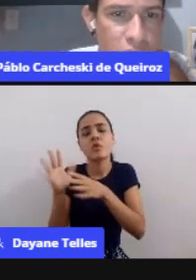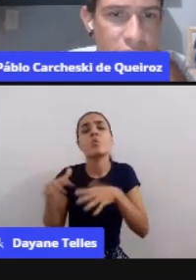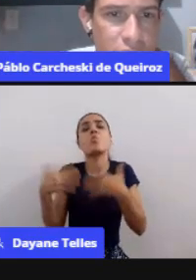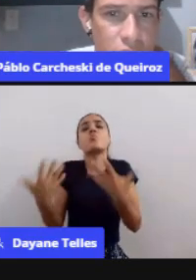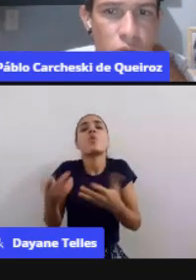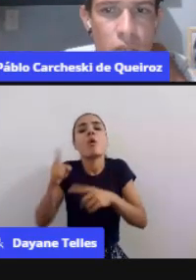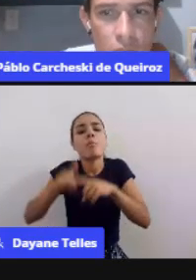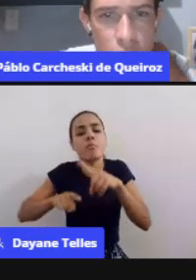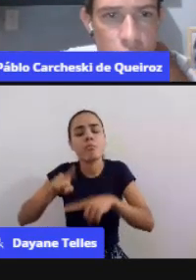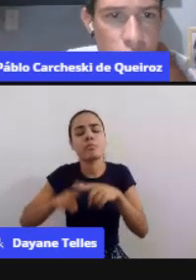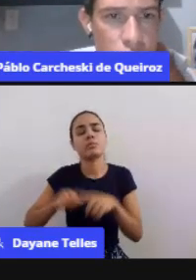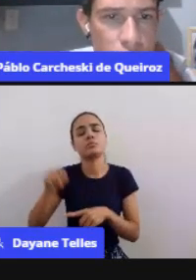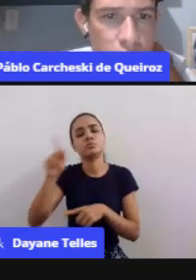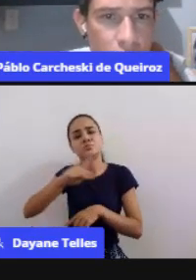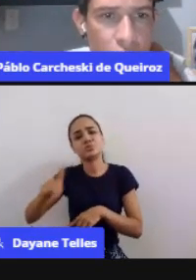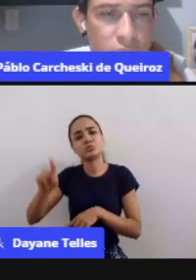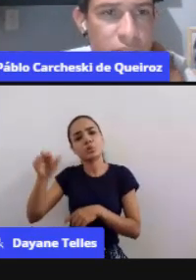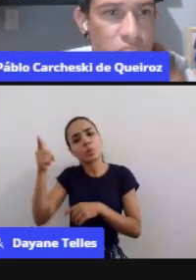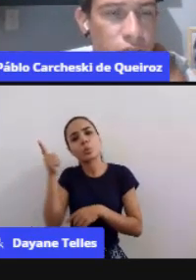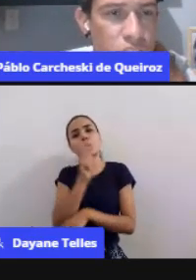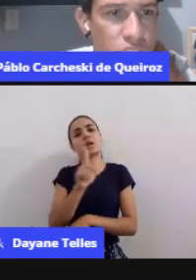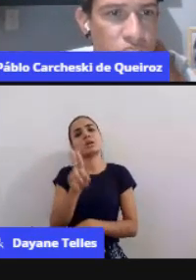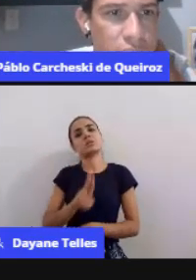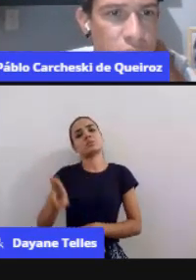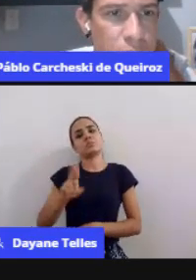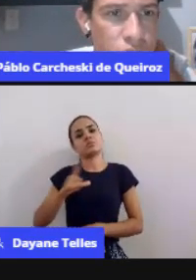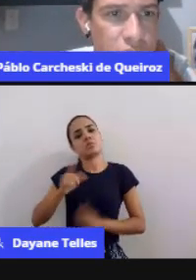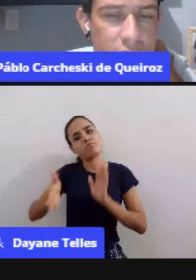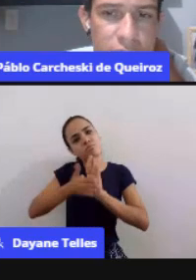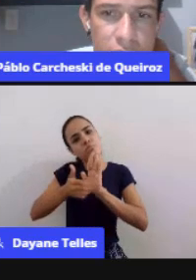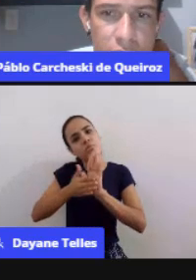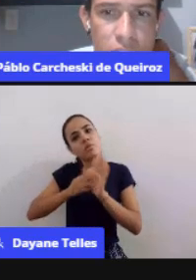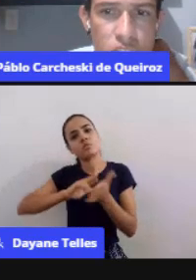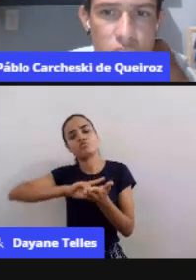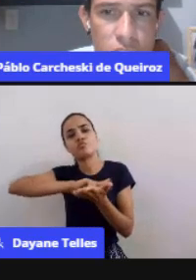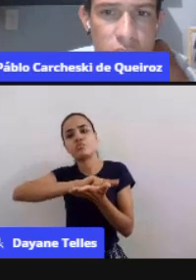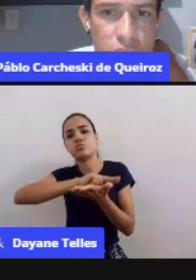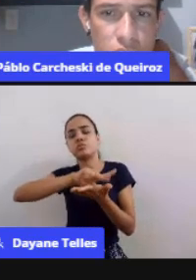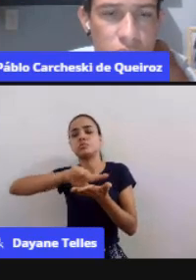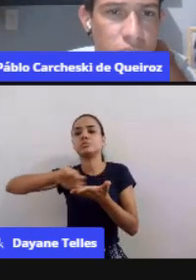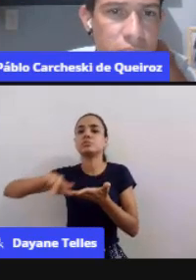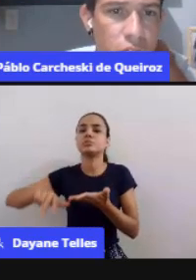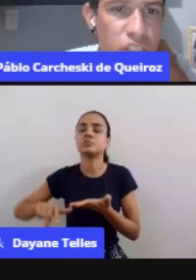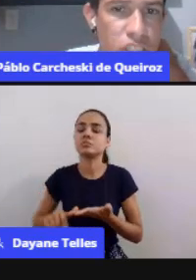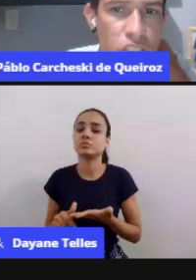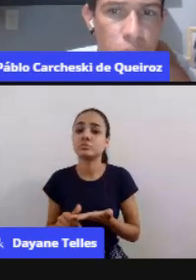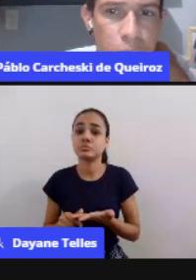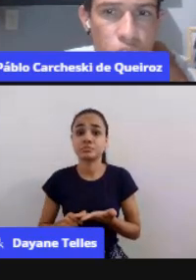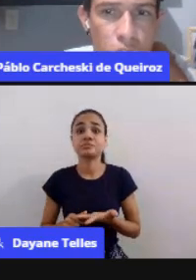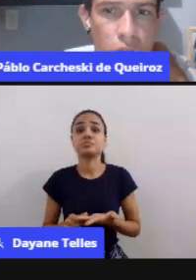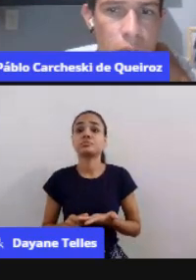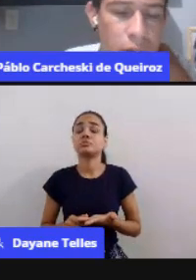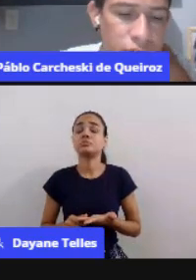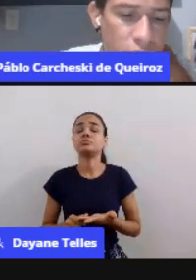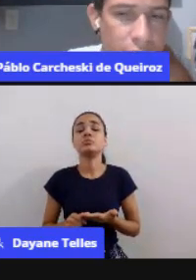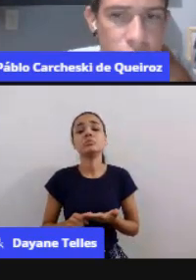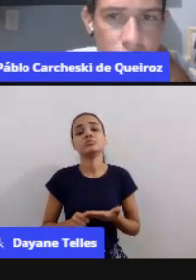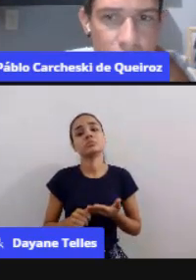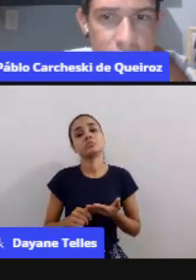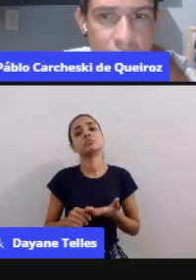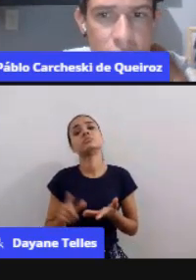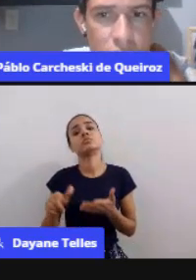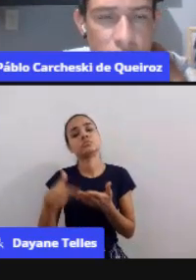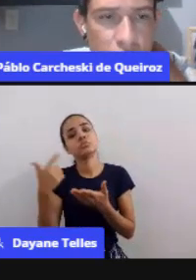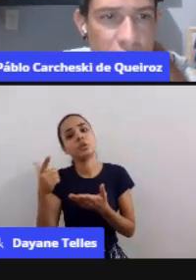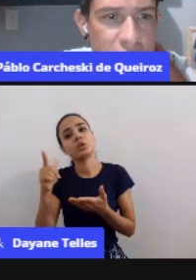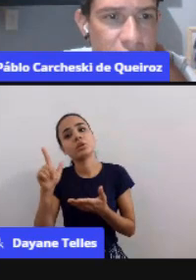várias propostas, então, logo em seguida eu vou deixar a indicação para vocês, né, disso, né? Então a gente aqui optou para focar